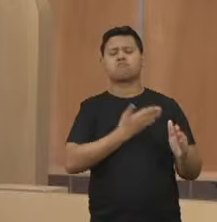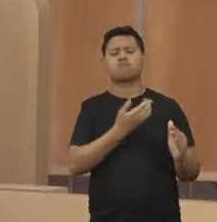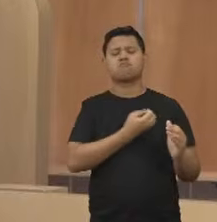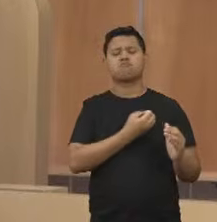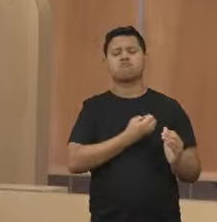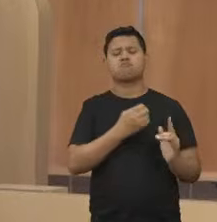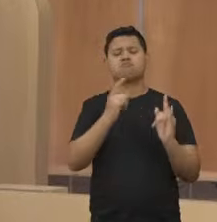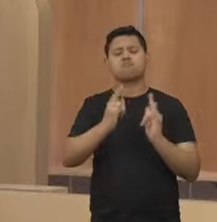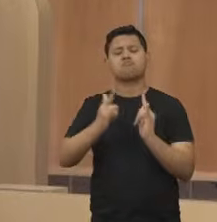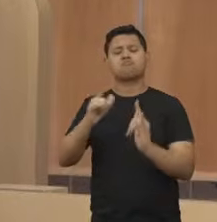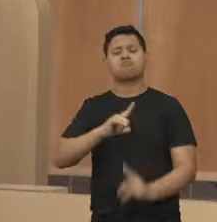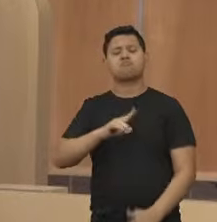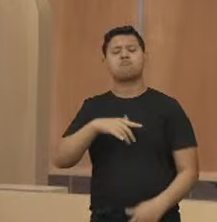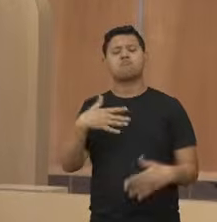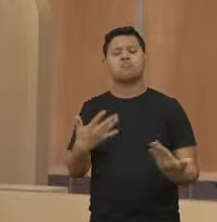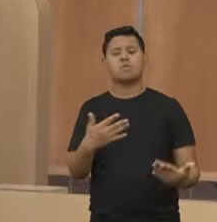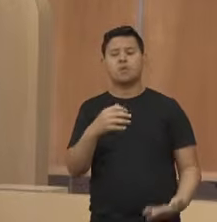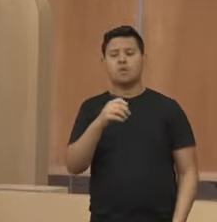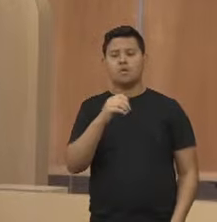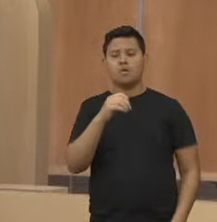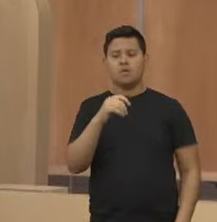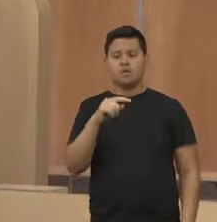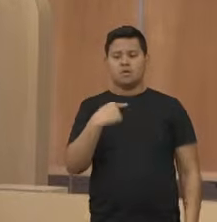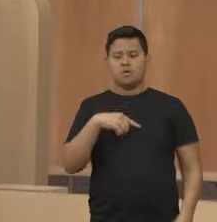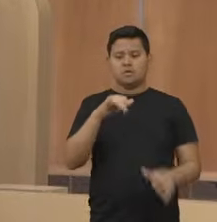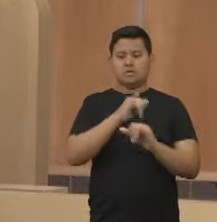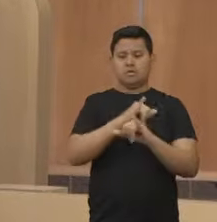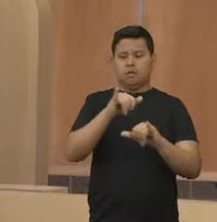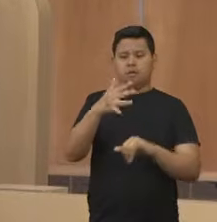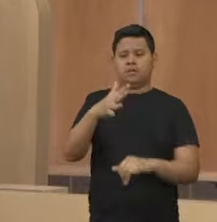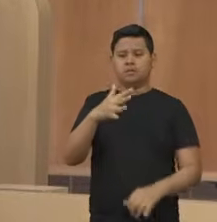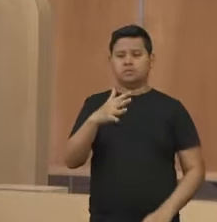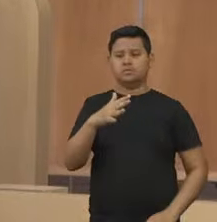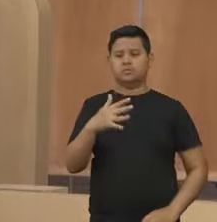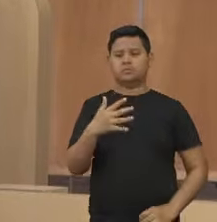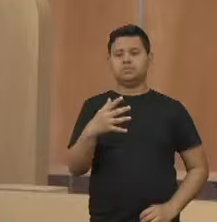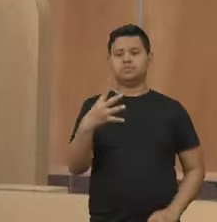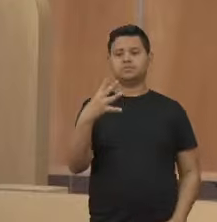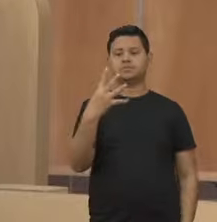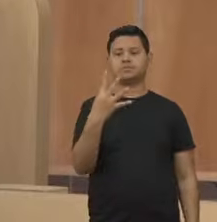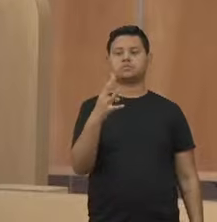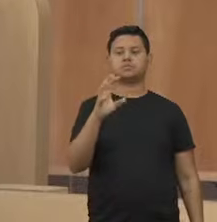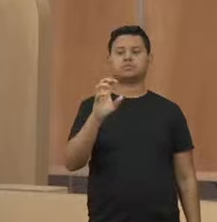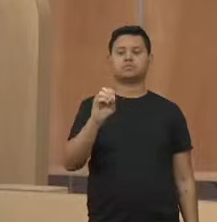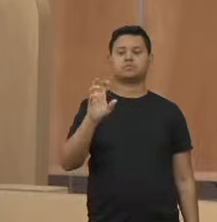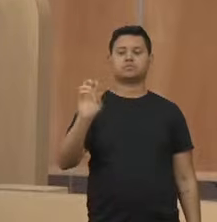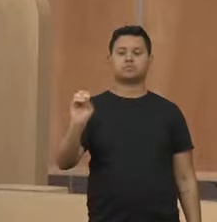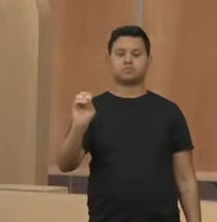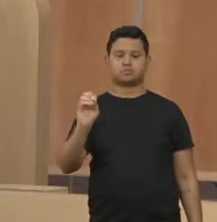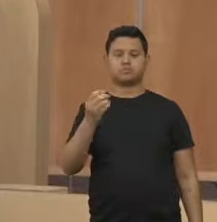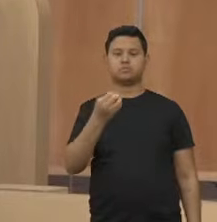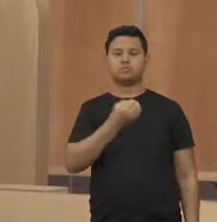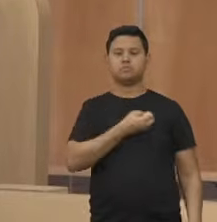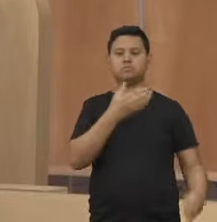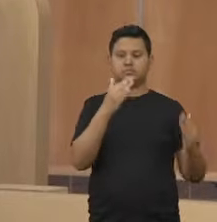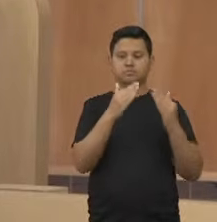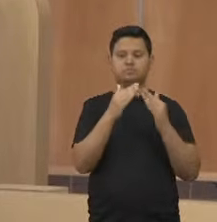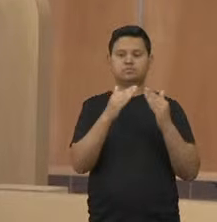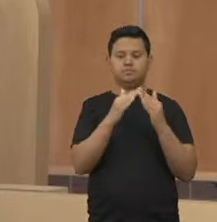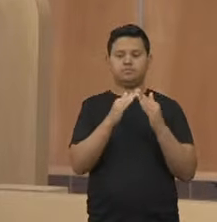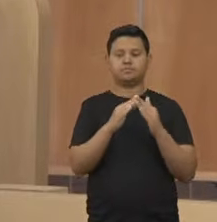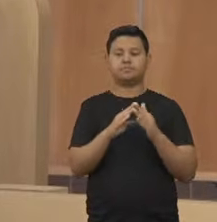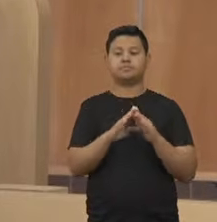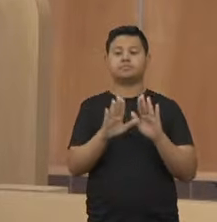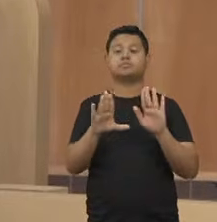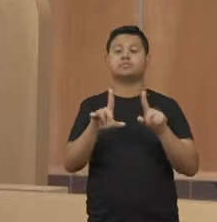prédios vão sair? Olha, a gente pode falar aproximadamente 400 unidades habitacionais. Mas se